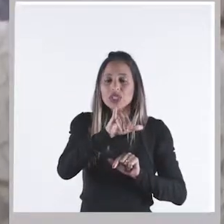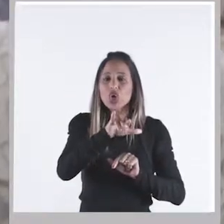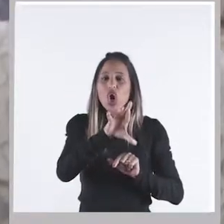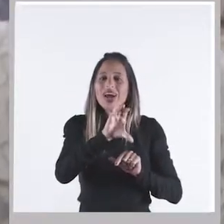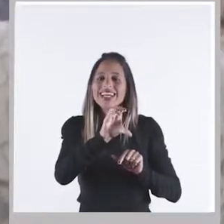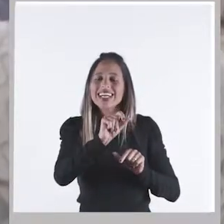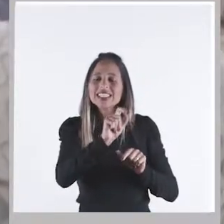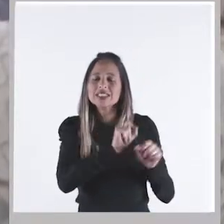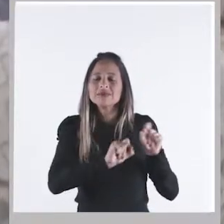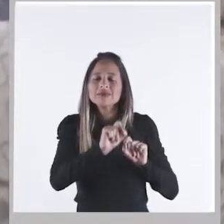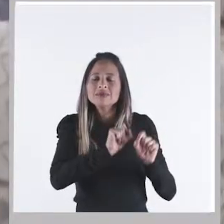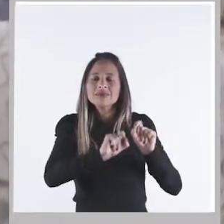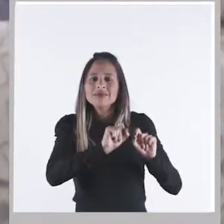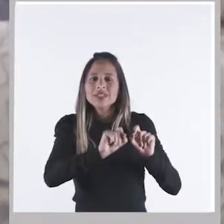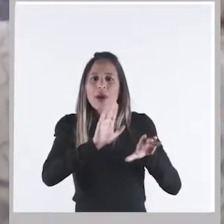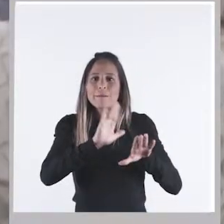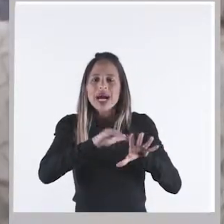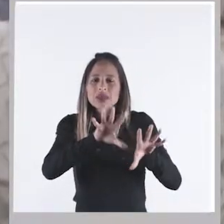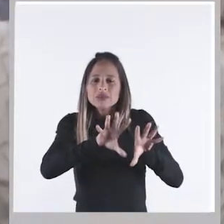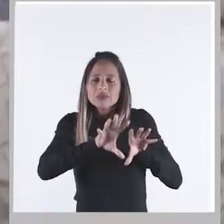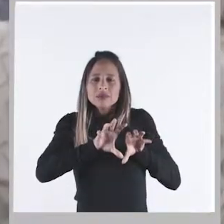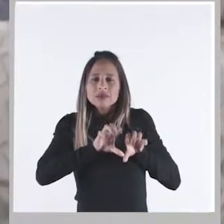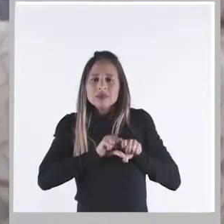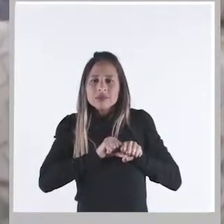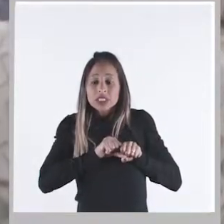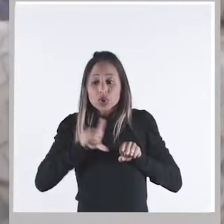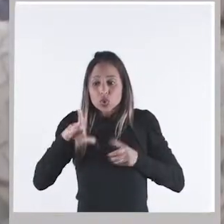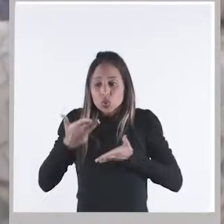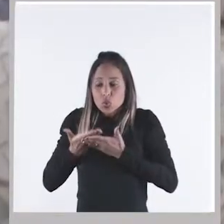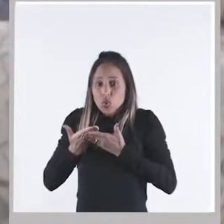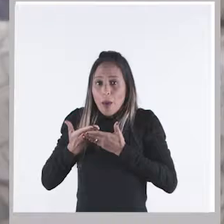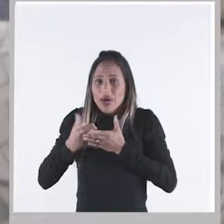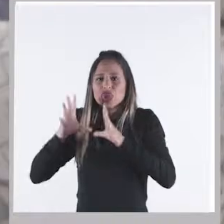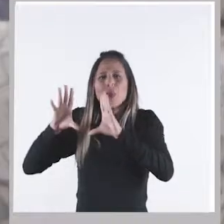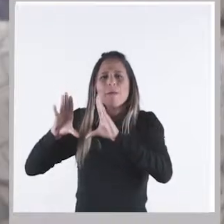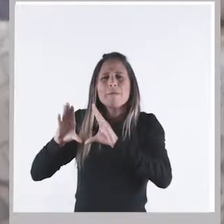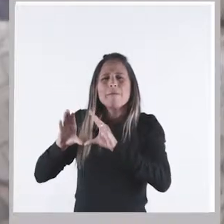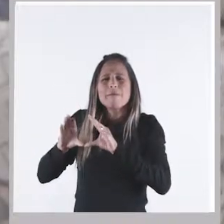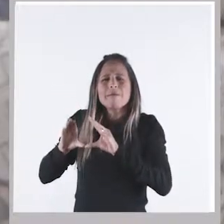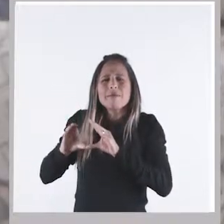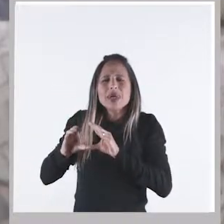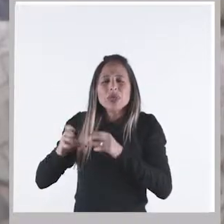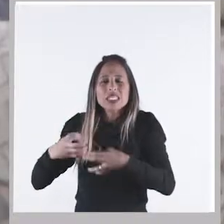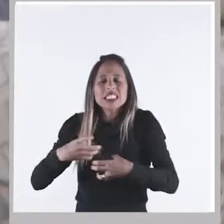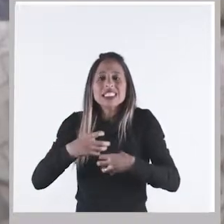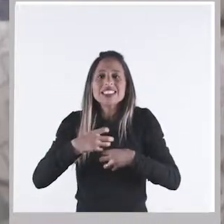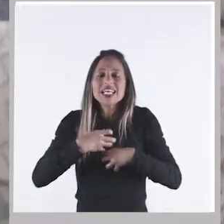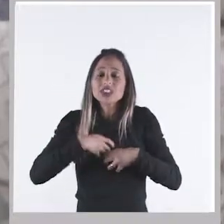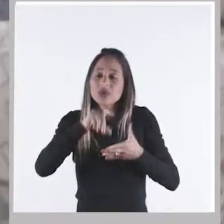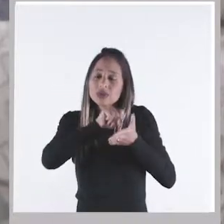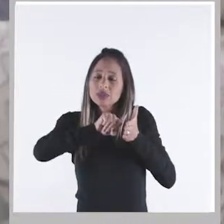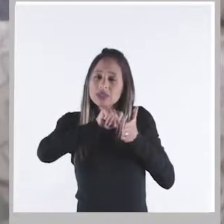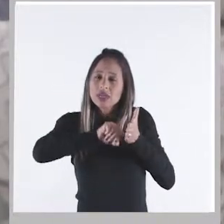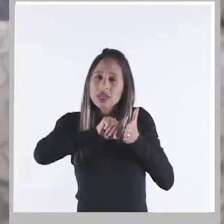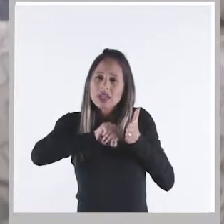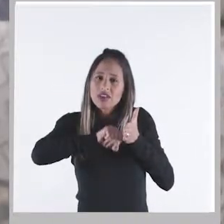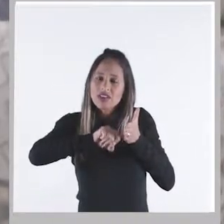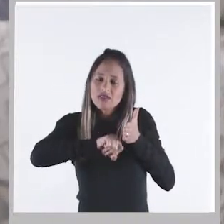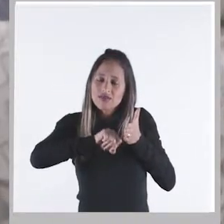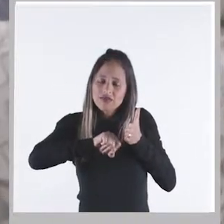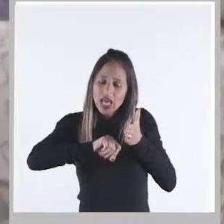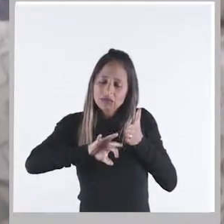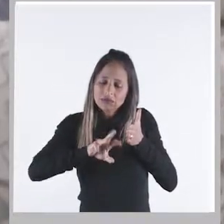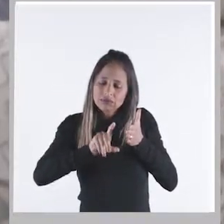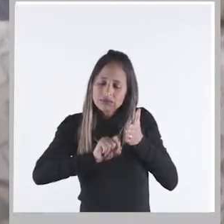essas crônicas, muito mais para eu respirar melhor, né, para diminuir a febre de sentir mesmo, do que com alguma